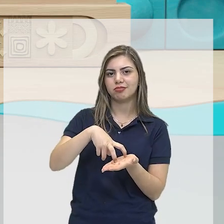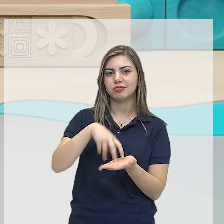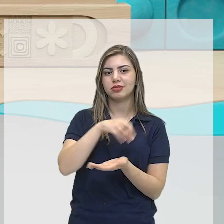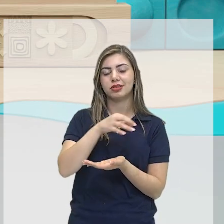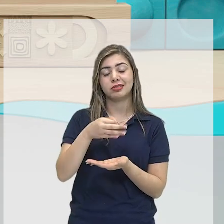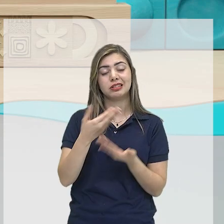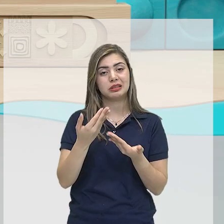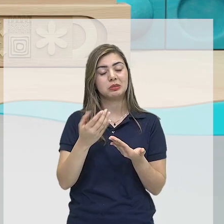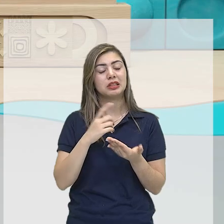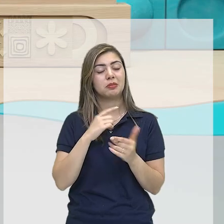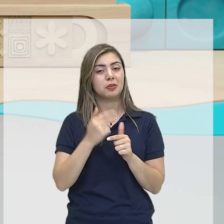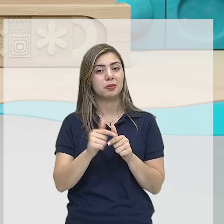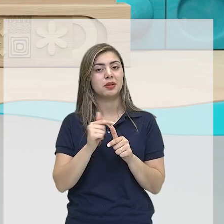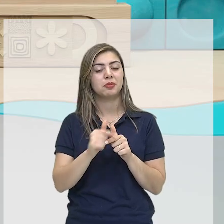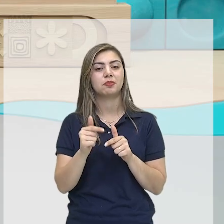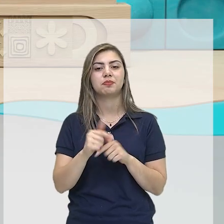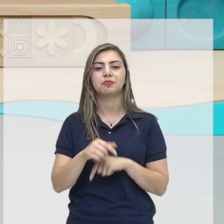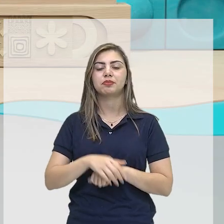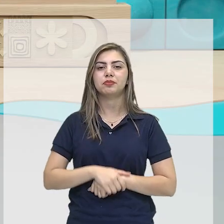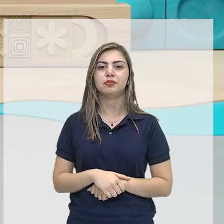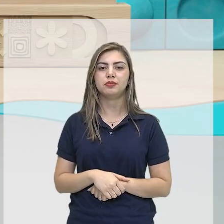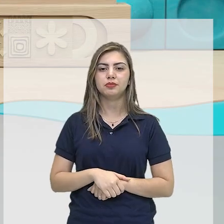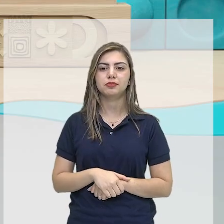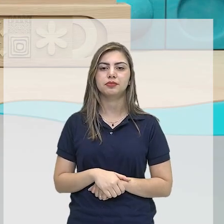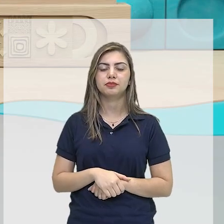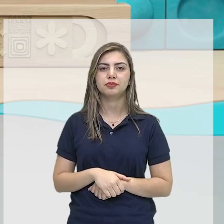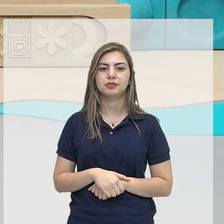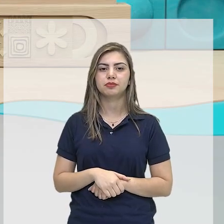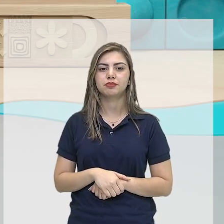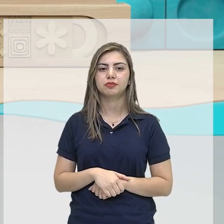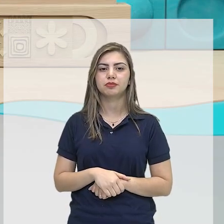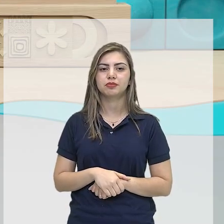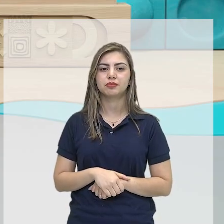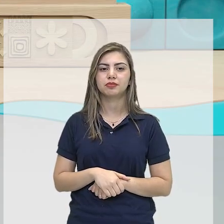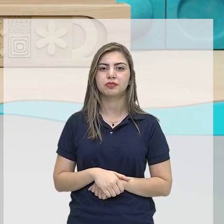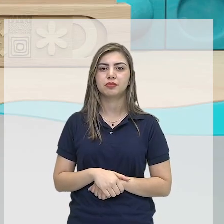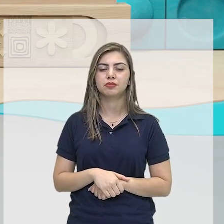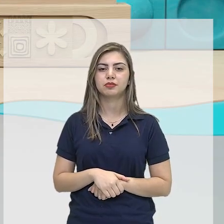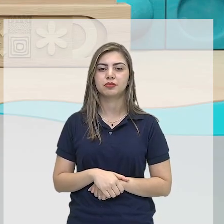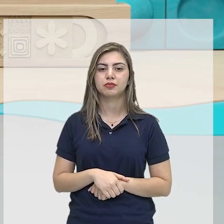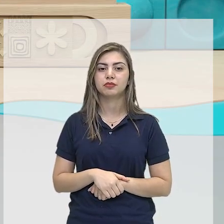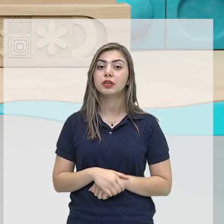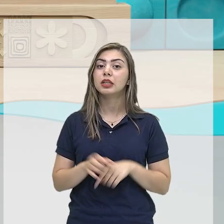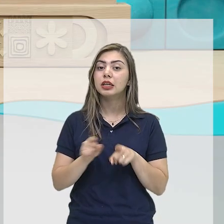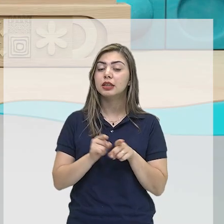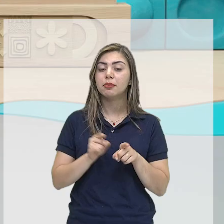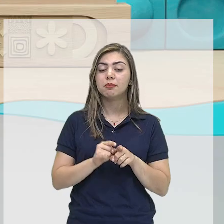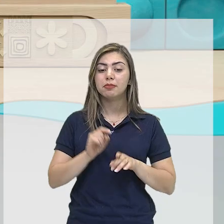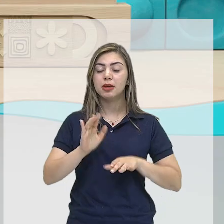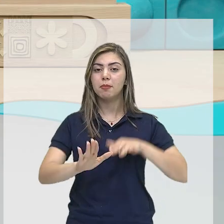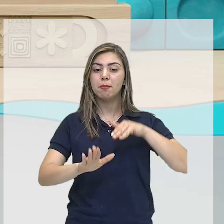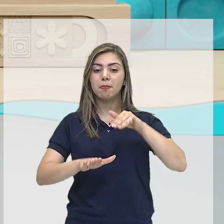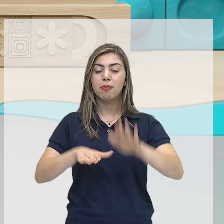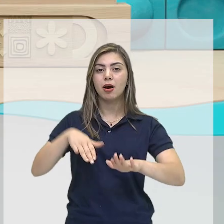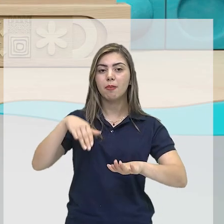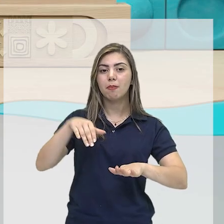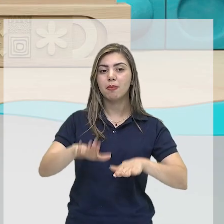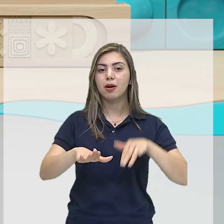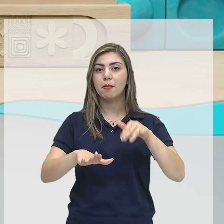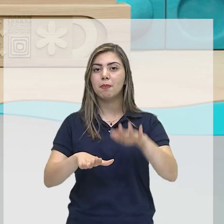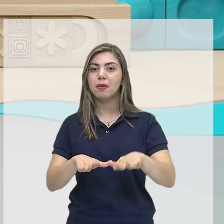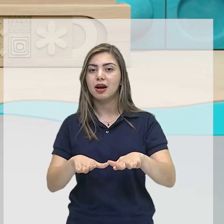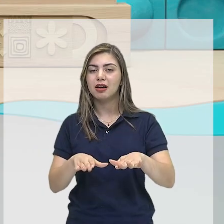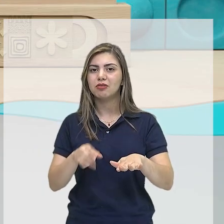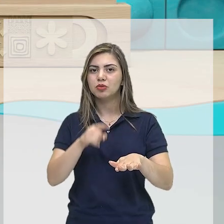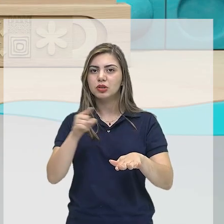Existe também a questão da nossa pisada, né? A pisada neutra, a forma como você pisa também vai determinar